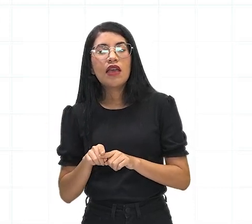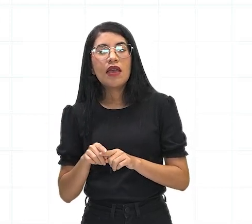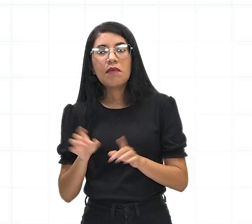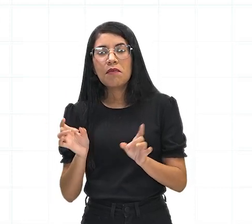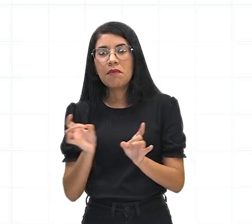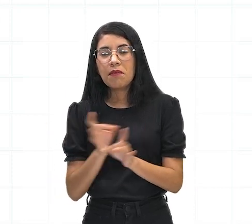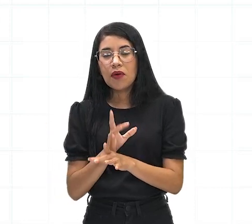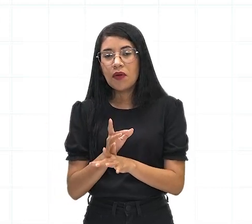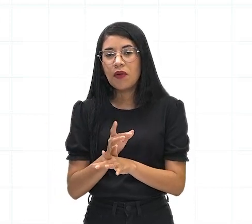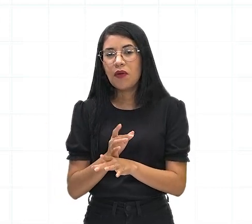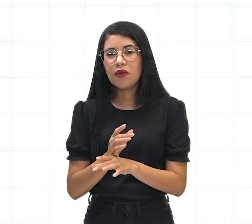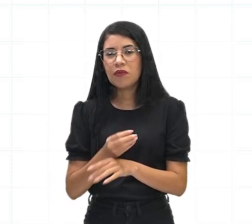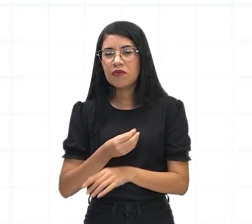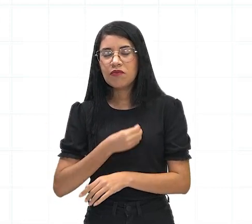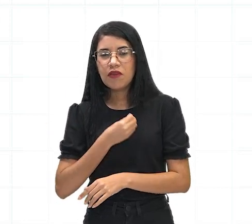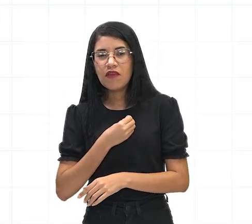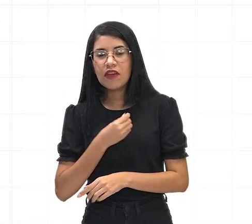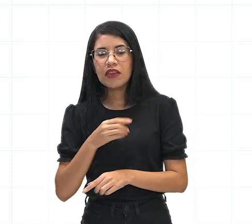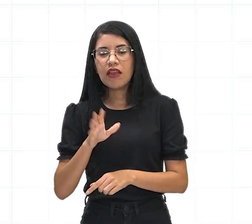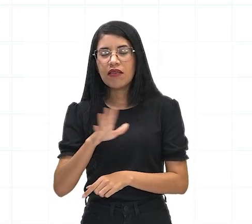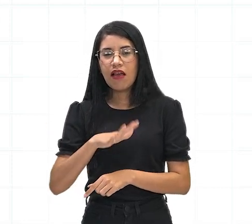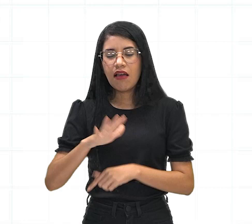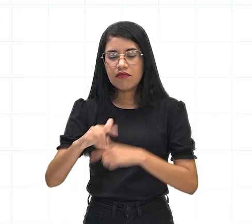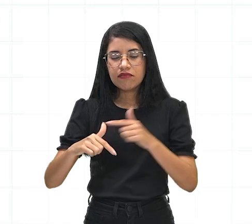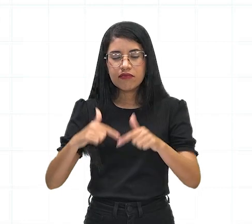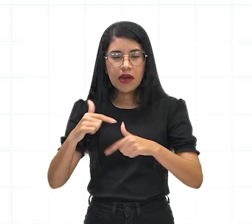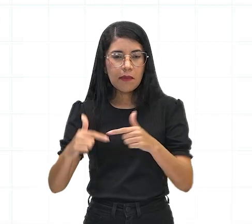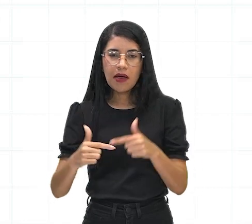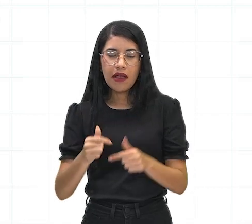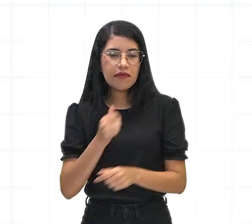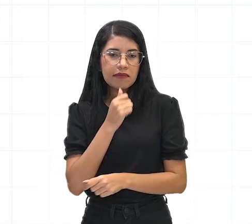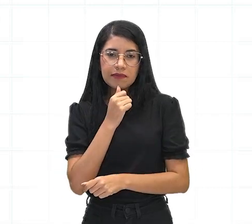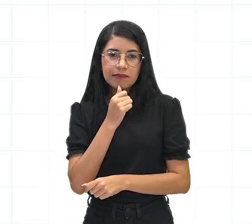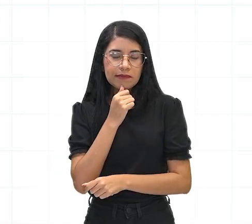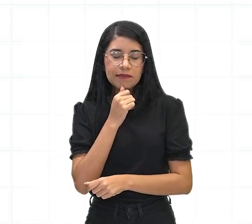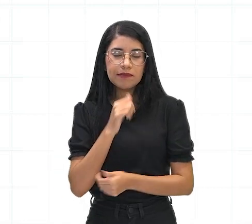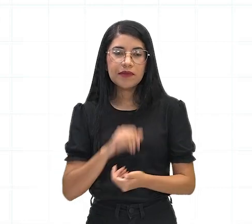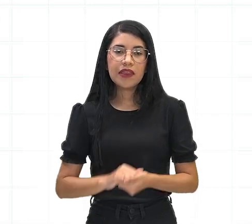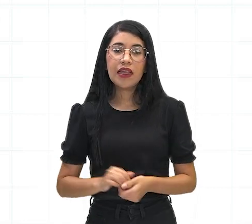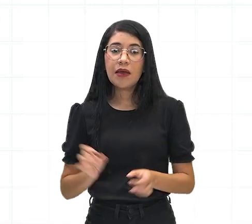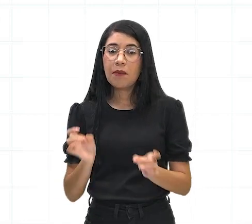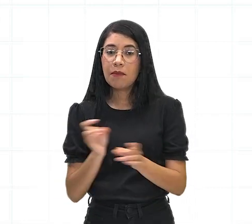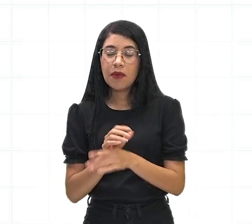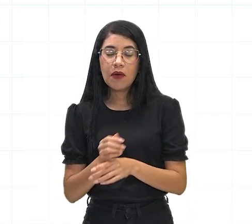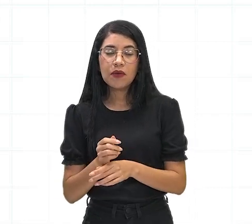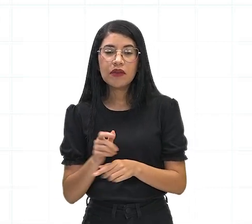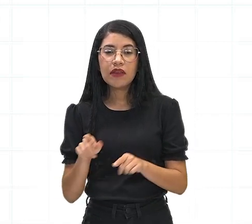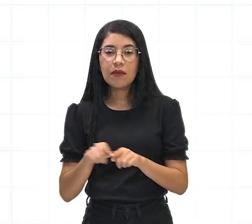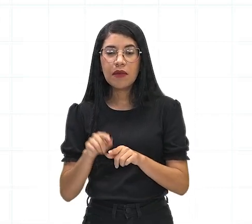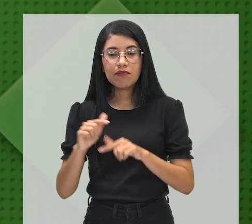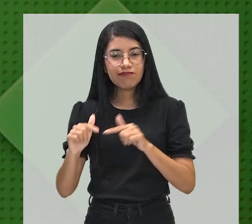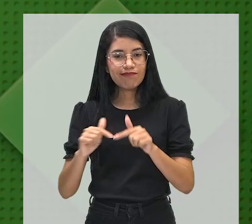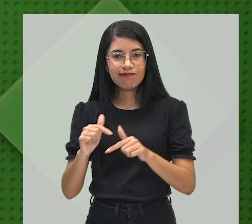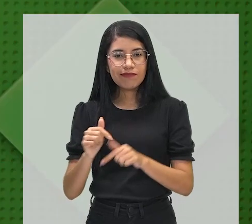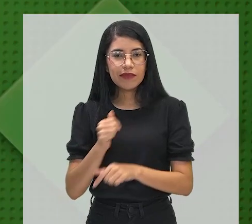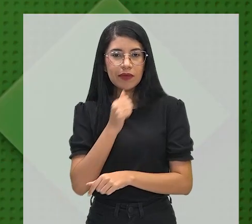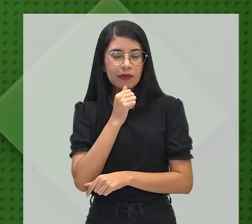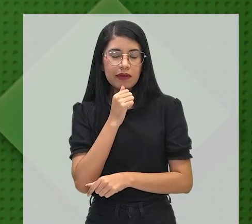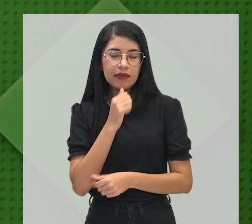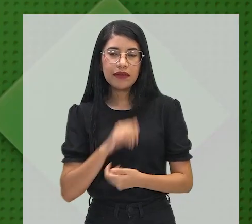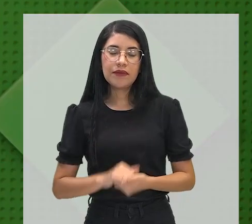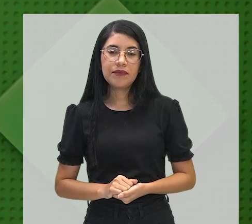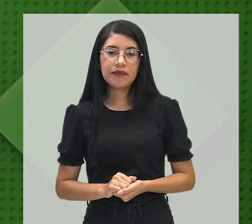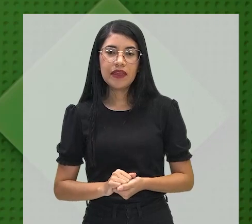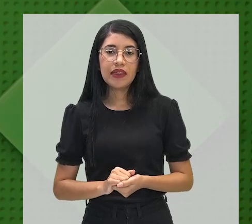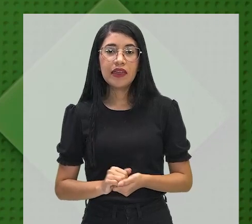não estão preparados para enfrentar, por exemplo, o mercado de trabalho, não estão preparados ainda para trabalhar, né?